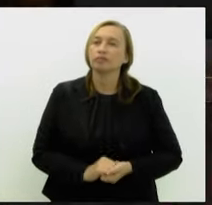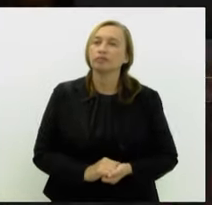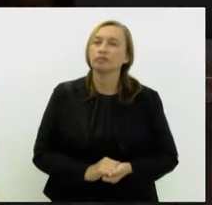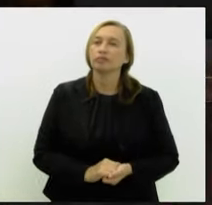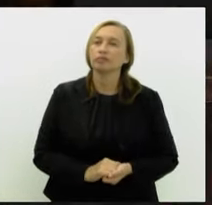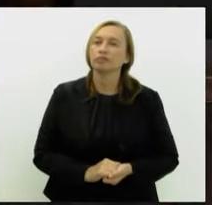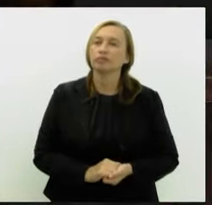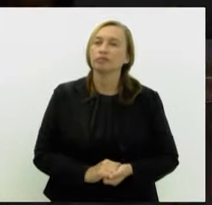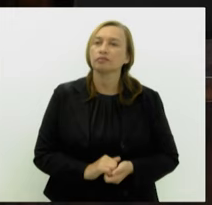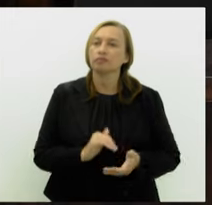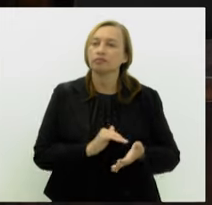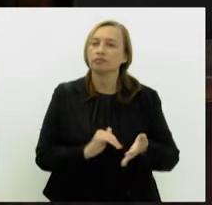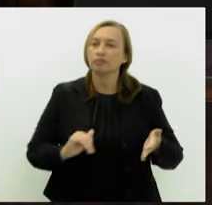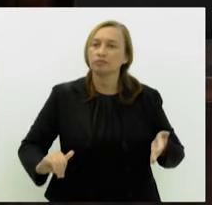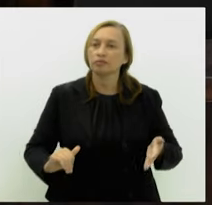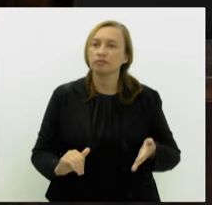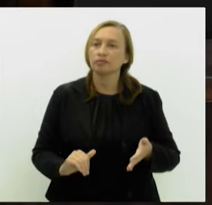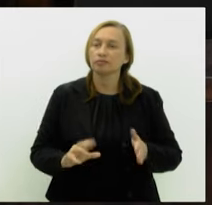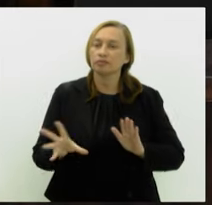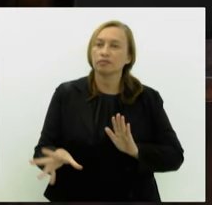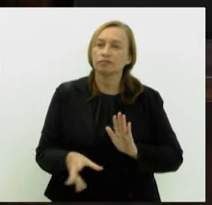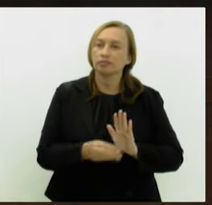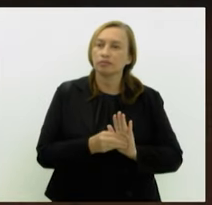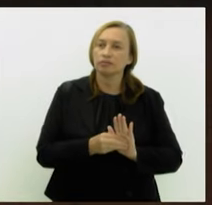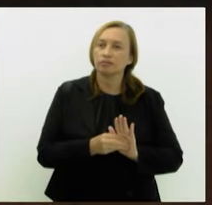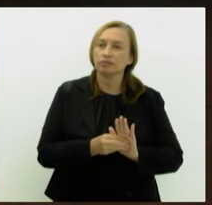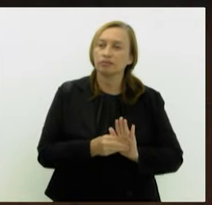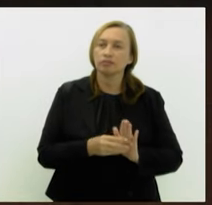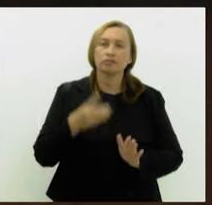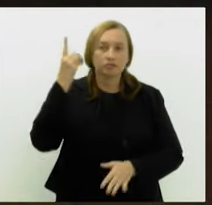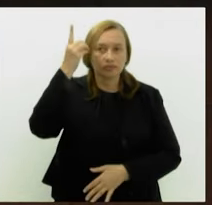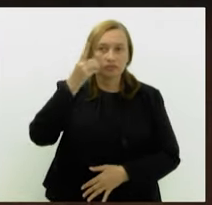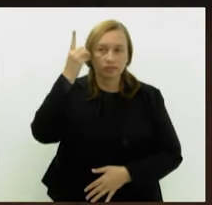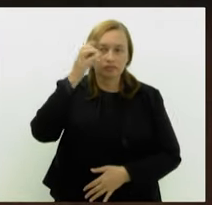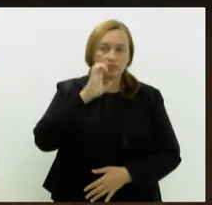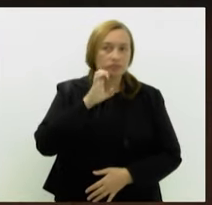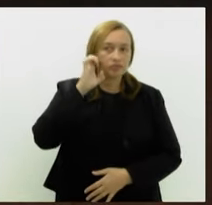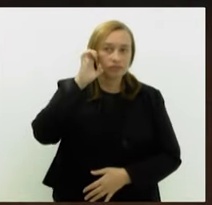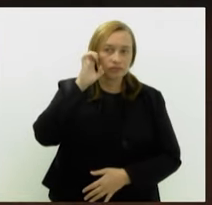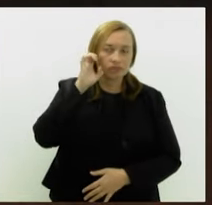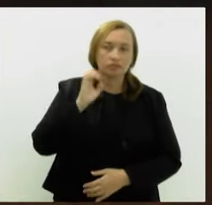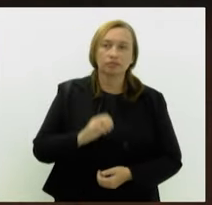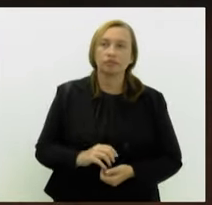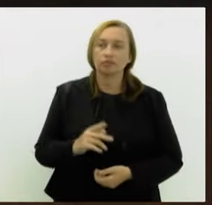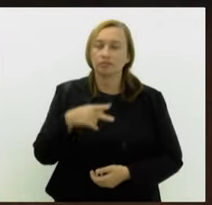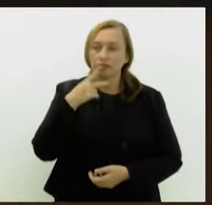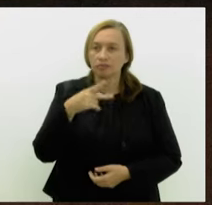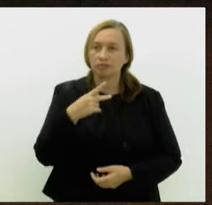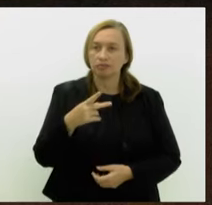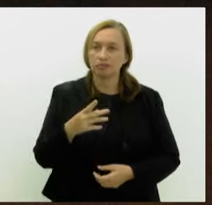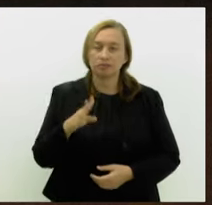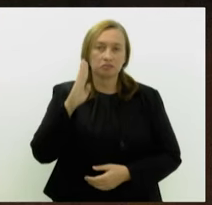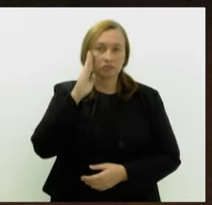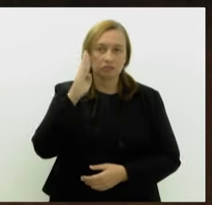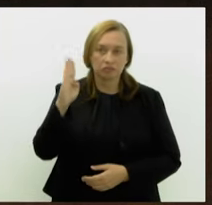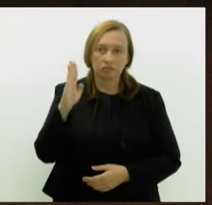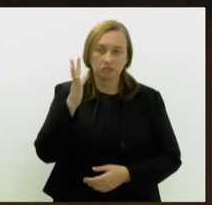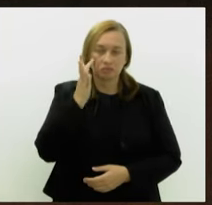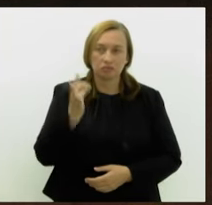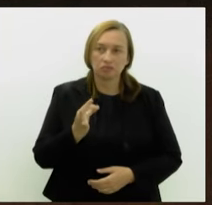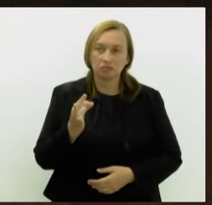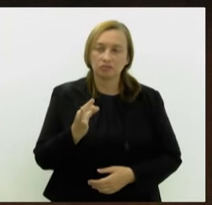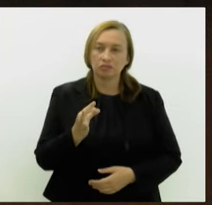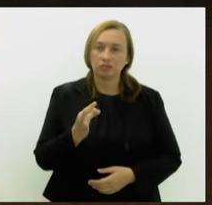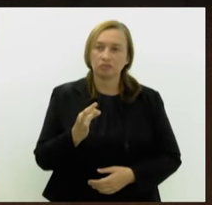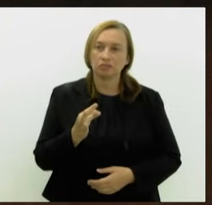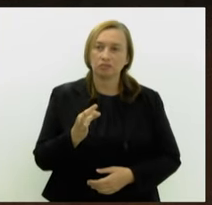Foram retiradas as emendas. Acho que a deputada Élica levanta uma questão fundamental, que eu não sei se não seria o caso